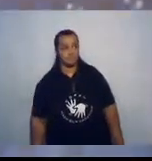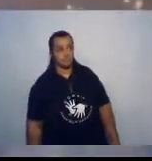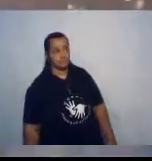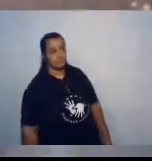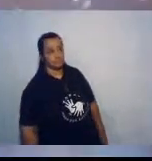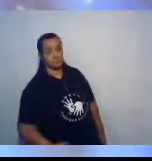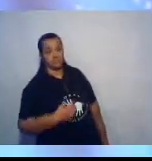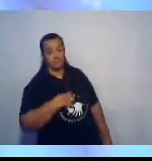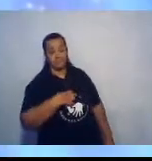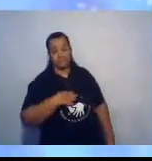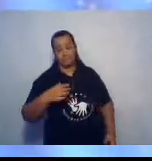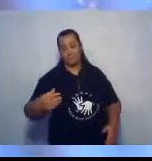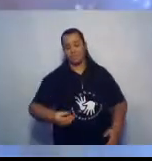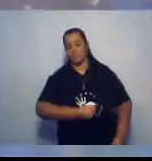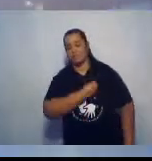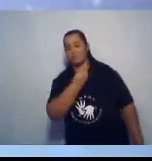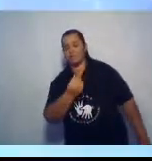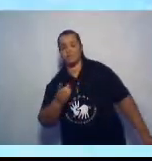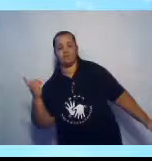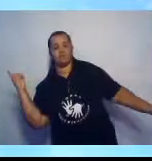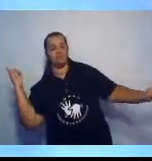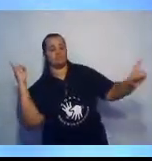descansar. O sentido da vida